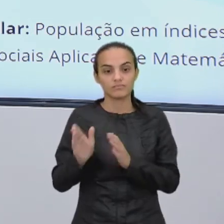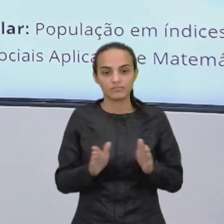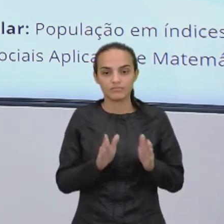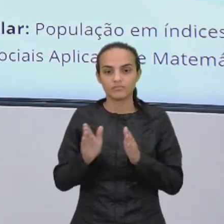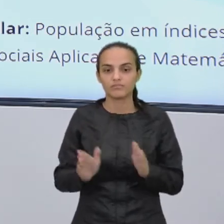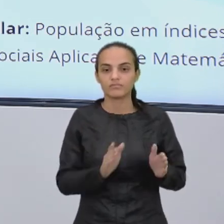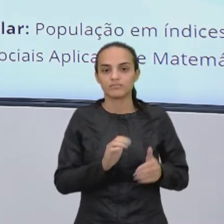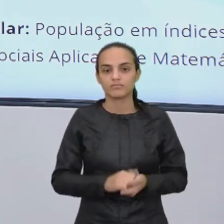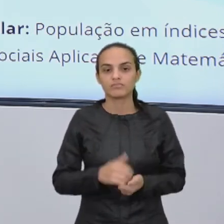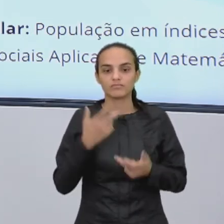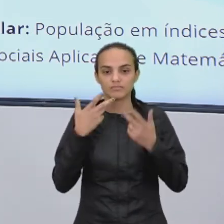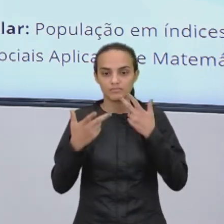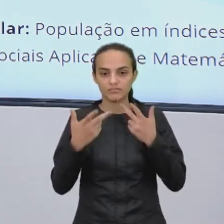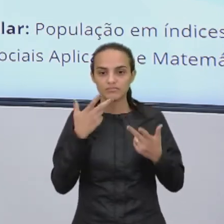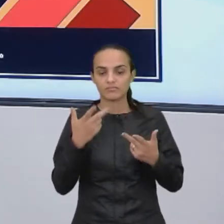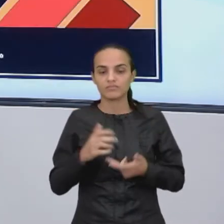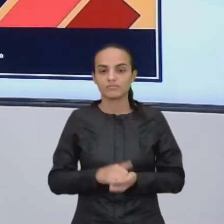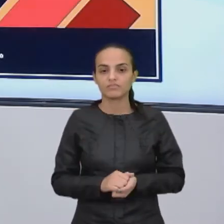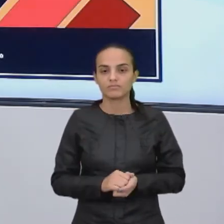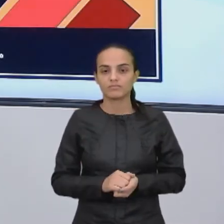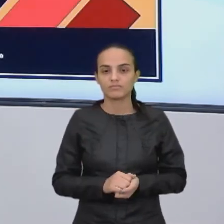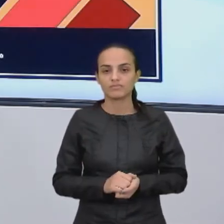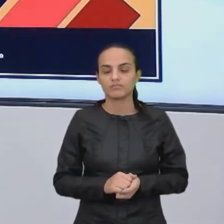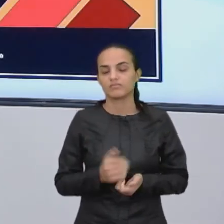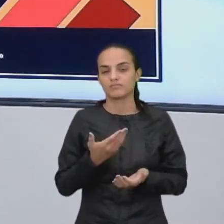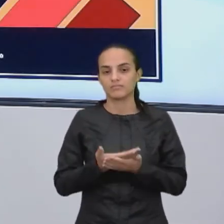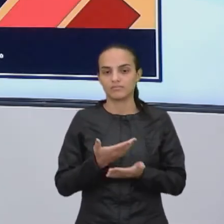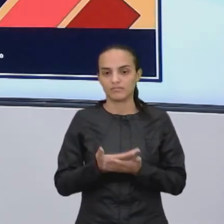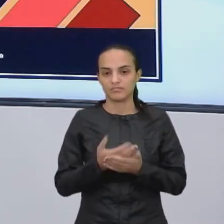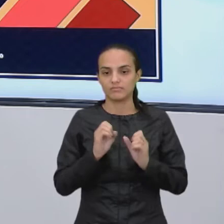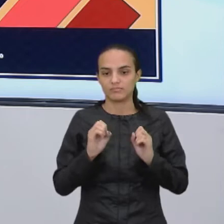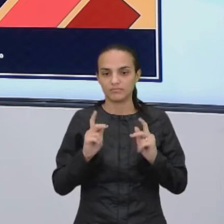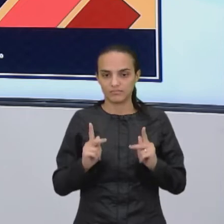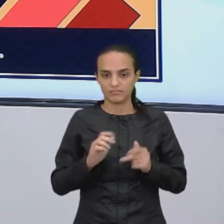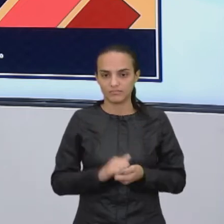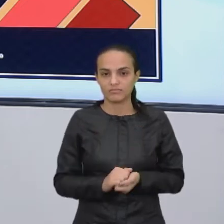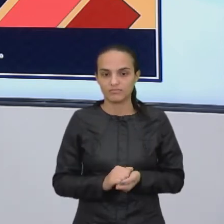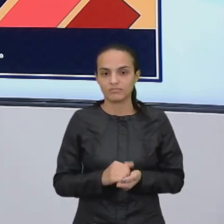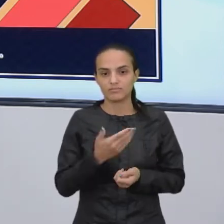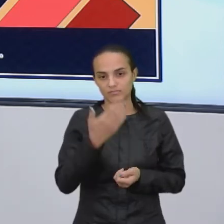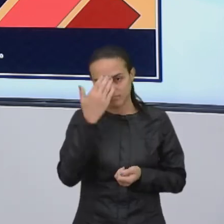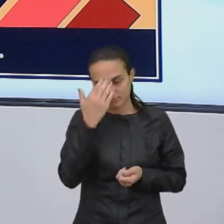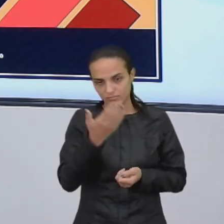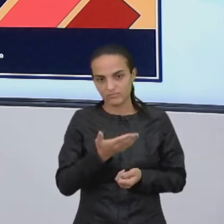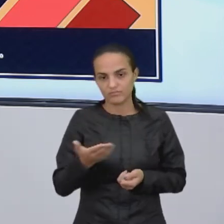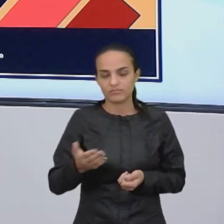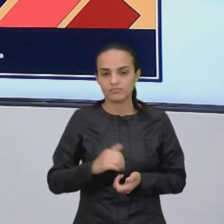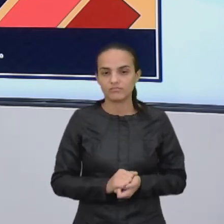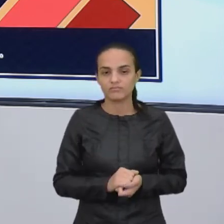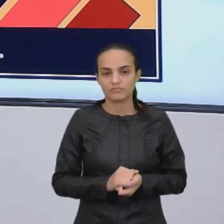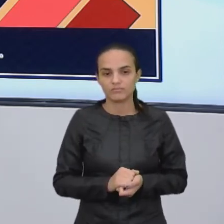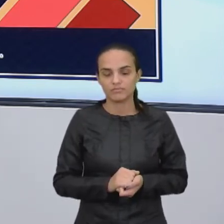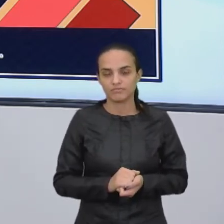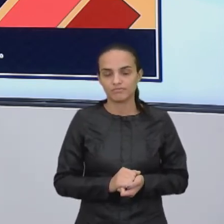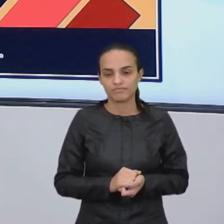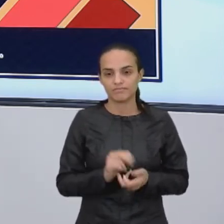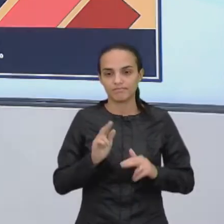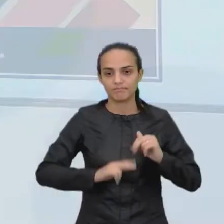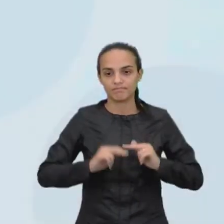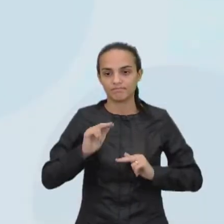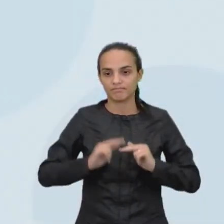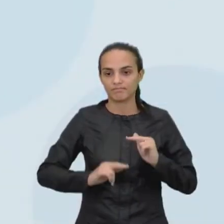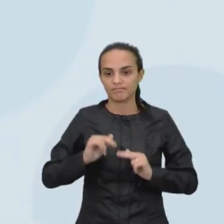aí que a gente vai falar ao longo da nossa aula. Tudo bem? O que aparece para vocês aí agora é a capa, né, do nosso material, de onde